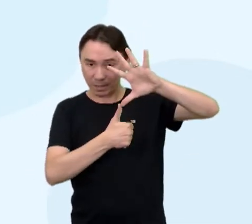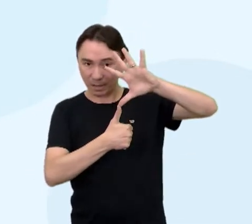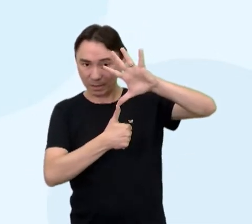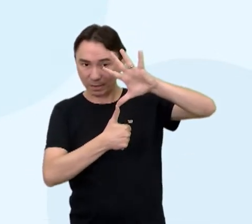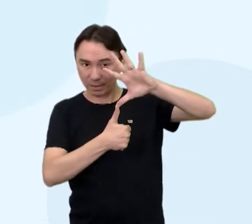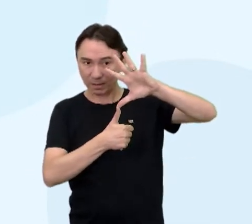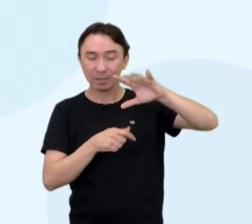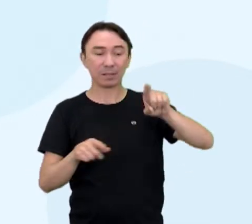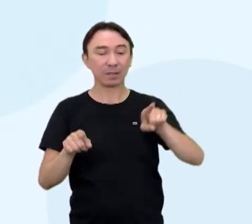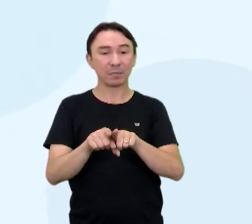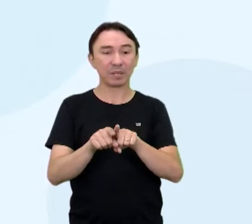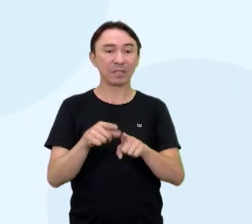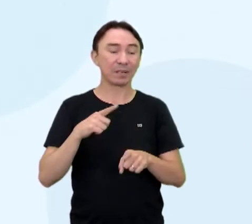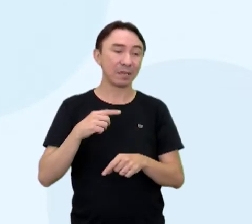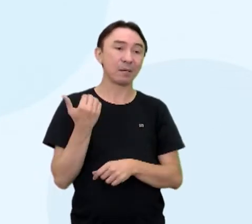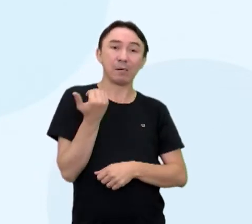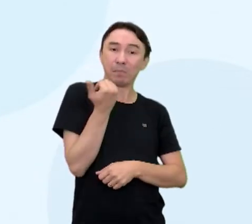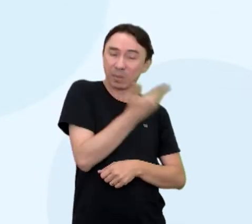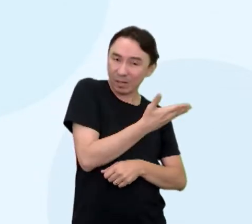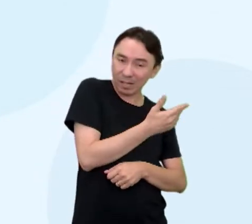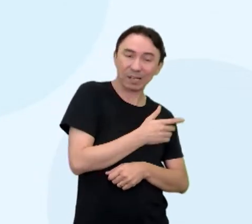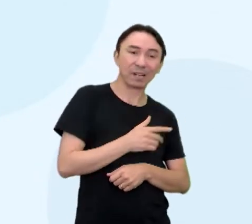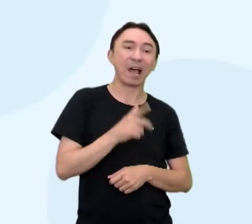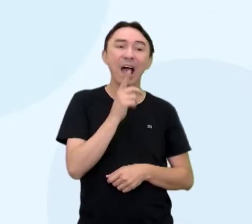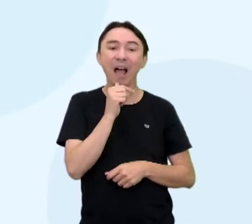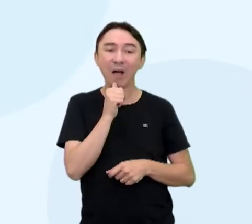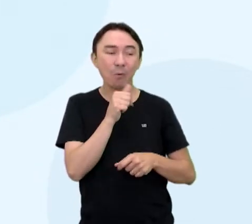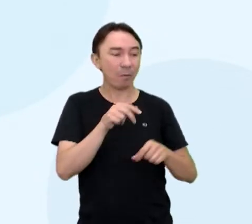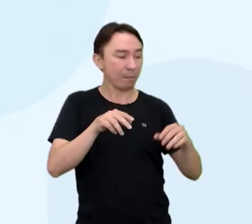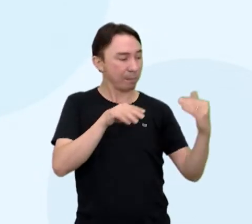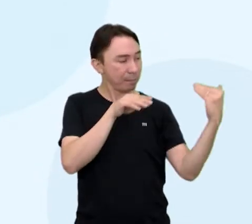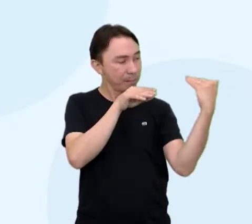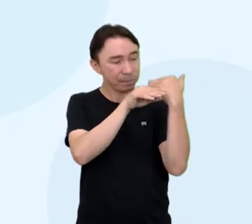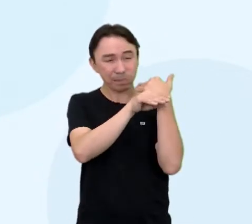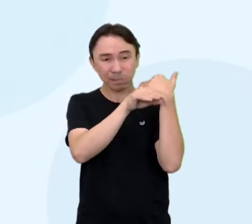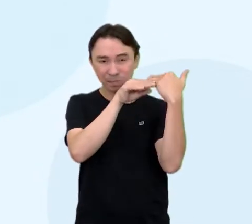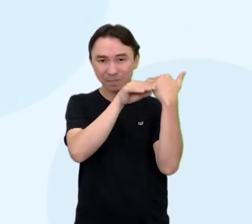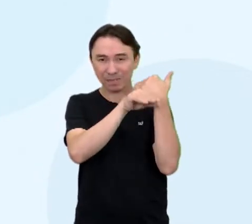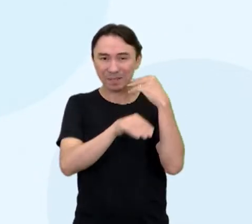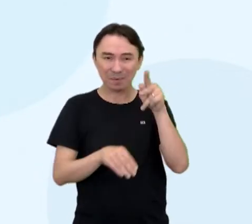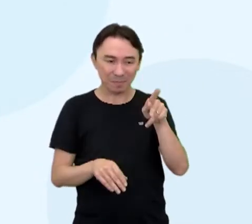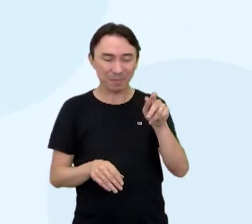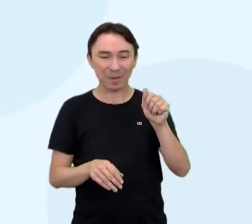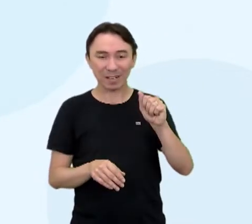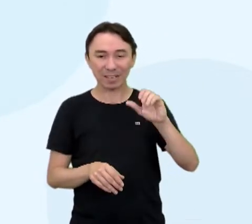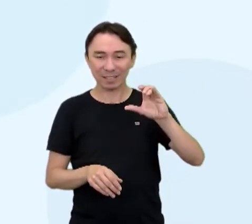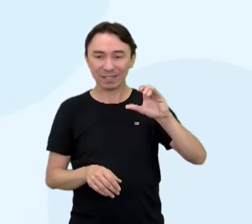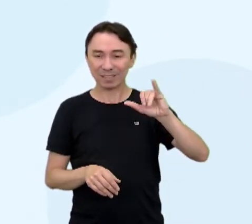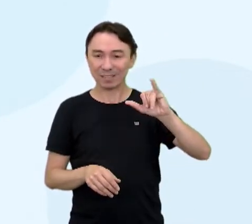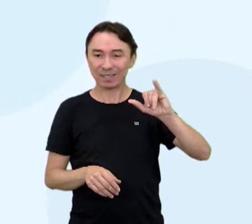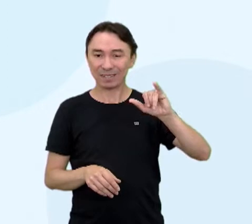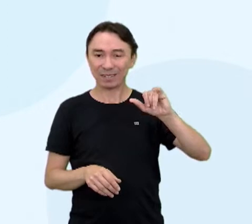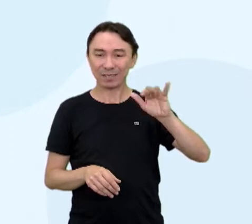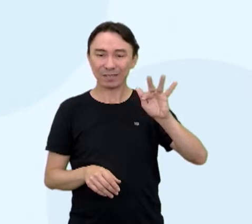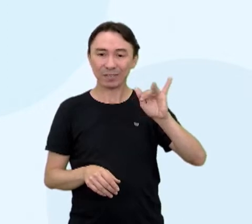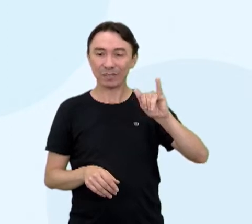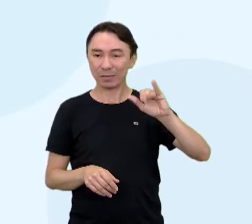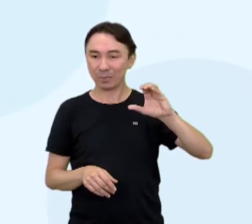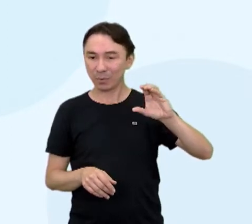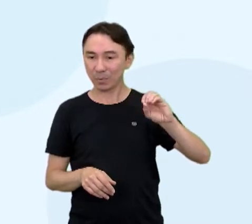placa do planeta, né. Ela está lá se identificando aí, então, ao encontro, né, e faz lá esse movimento